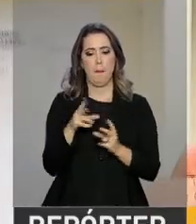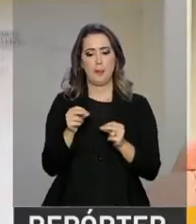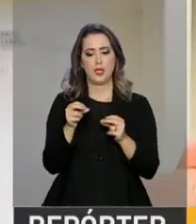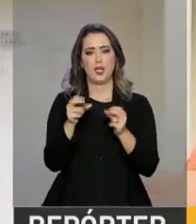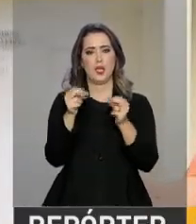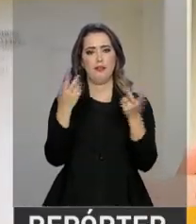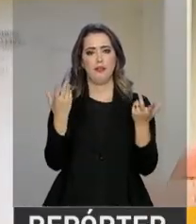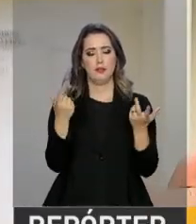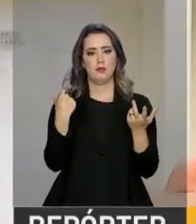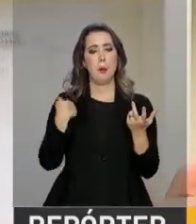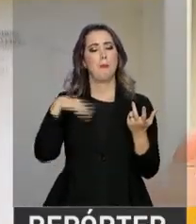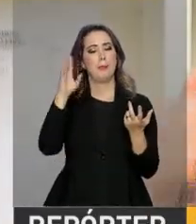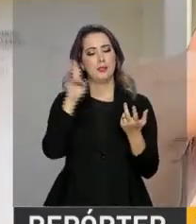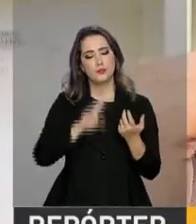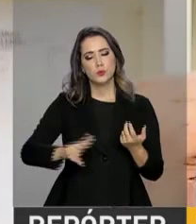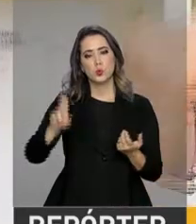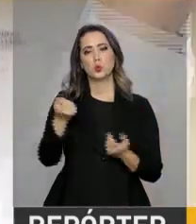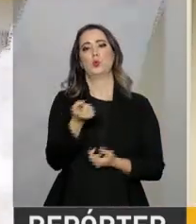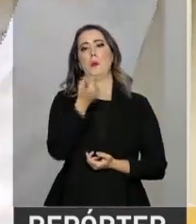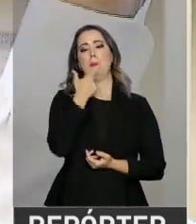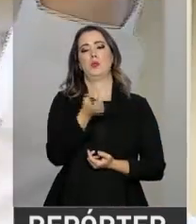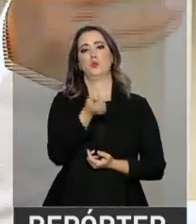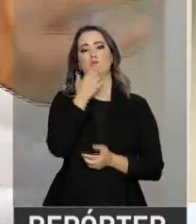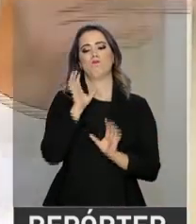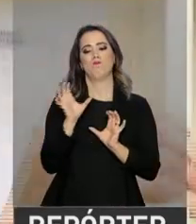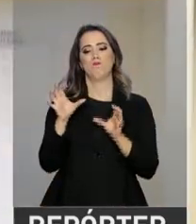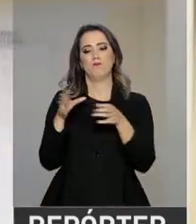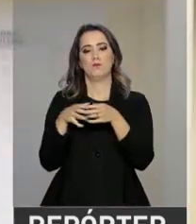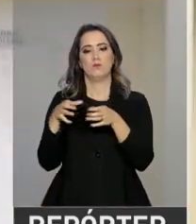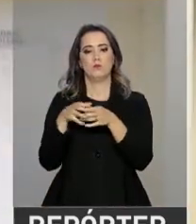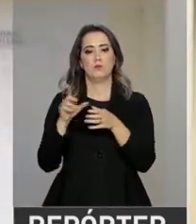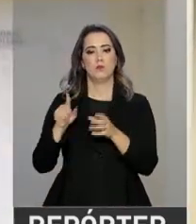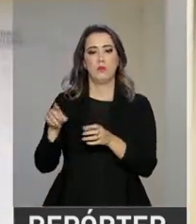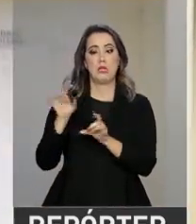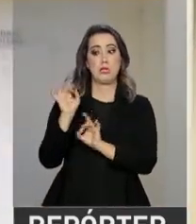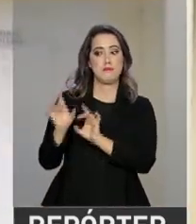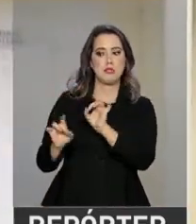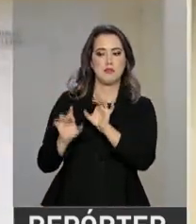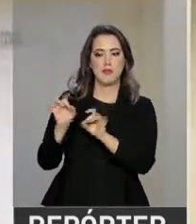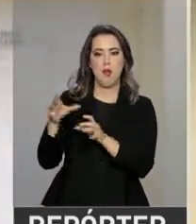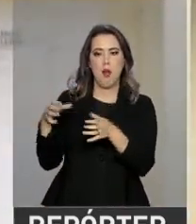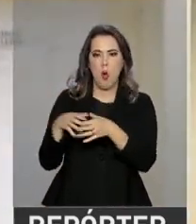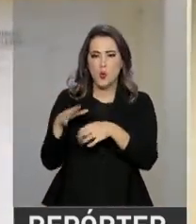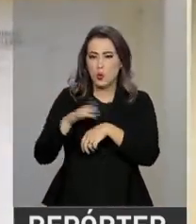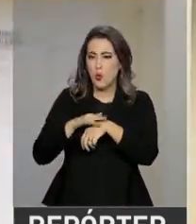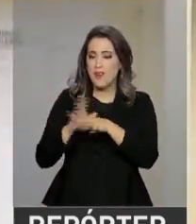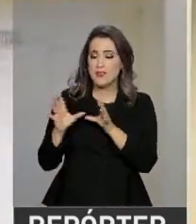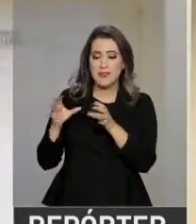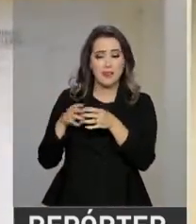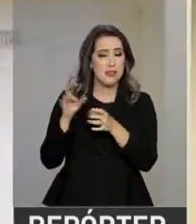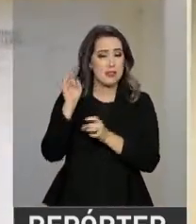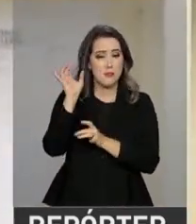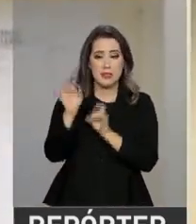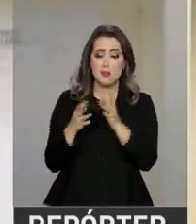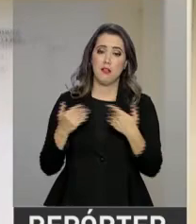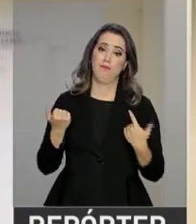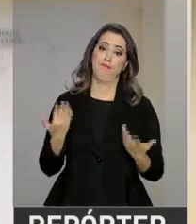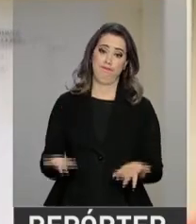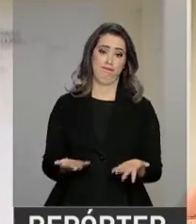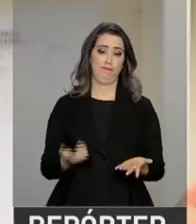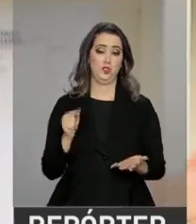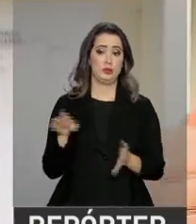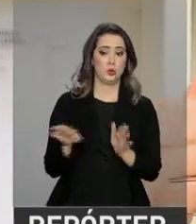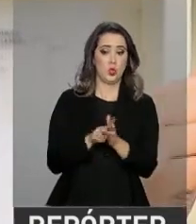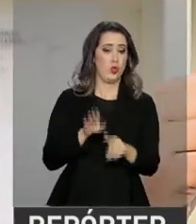mas eu tenho que utilizar medicamentos que seriam reservados para as situações mais difíceis e com isso